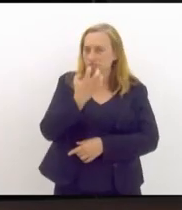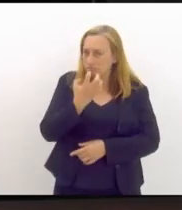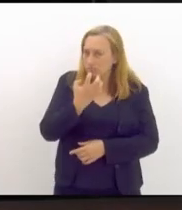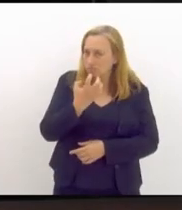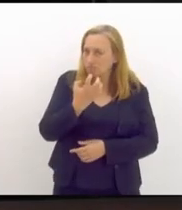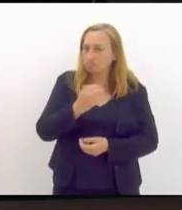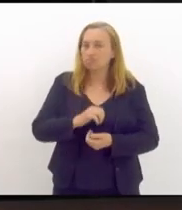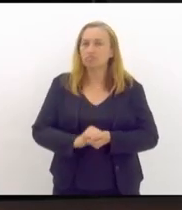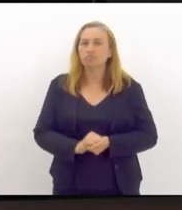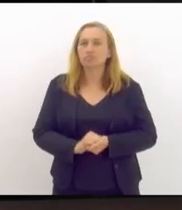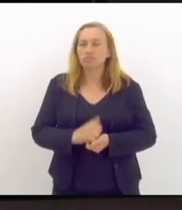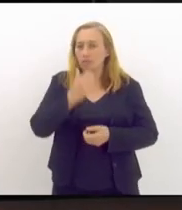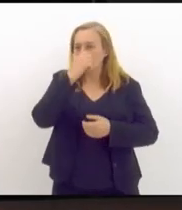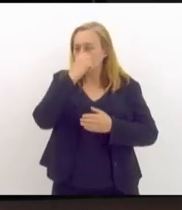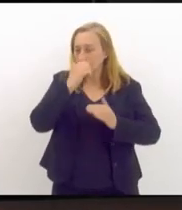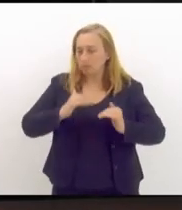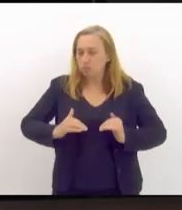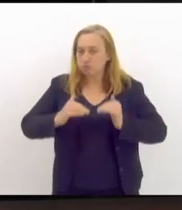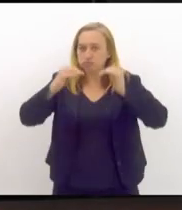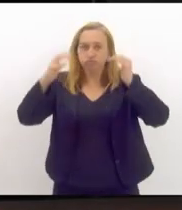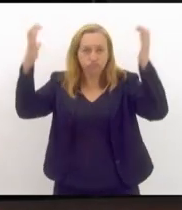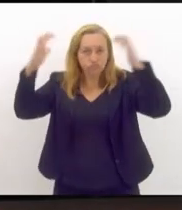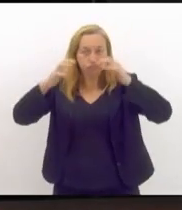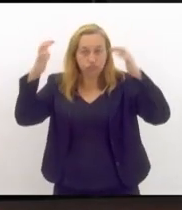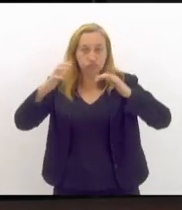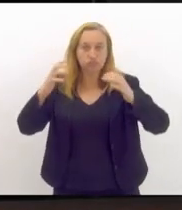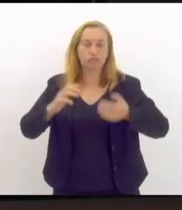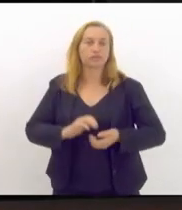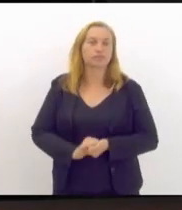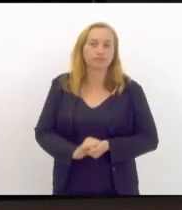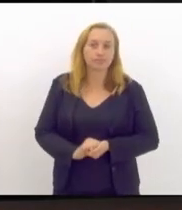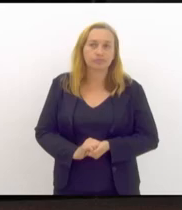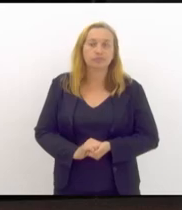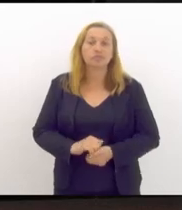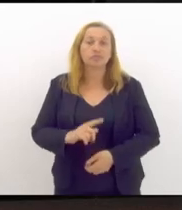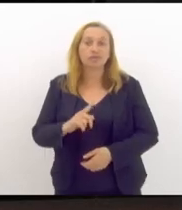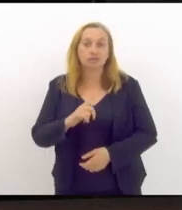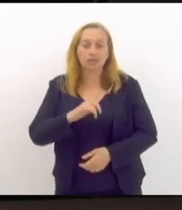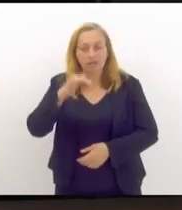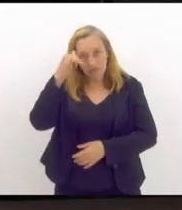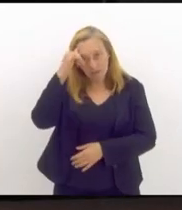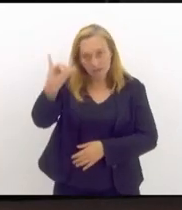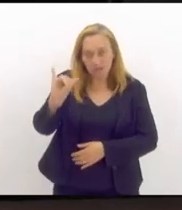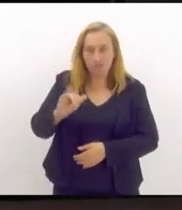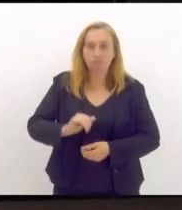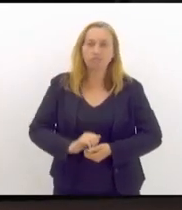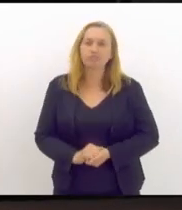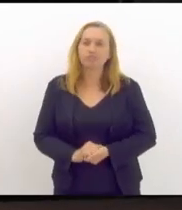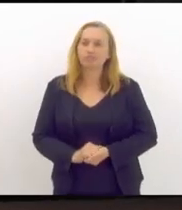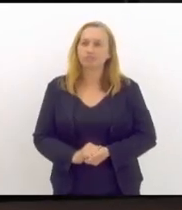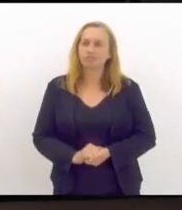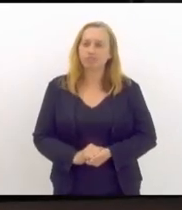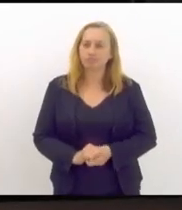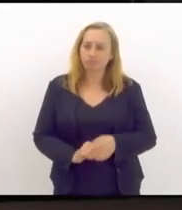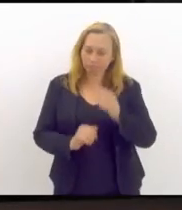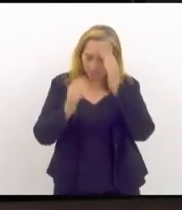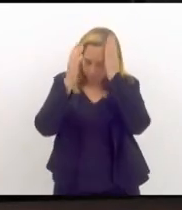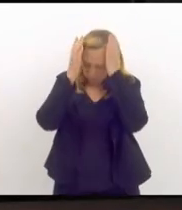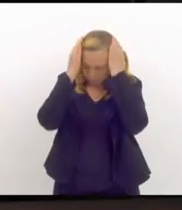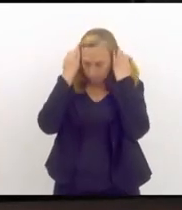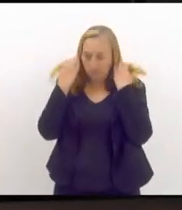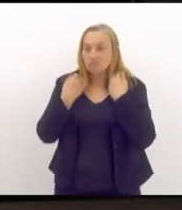alagamentos enchentes que tenha como marco a prevenção eu quando